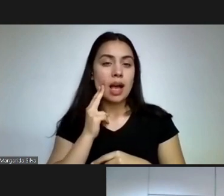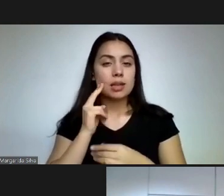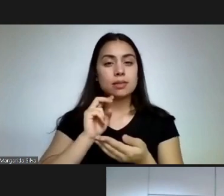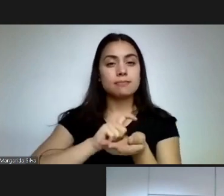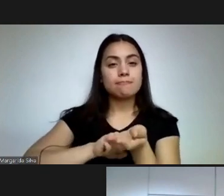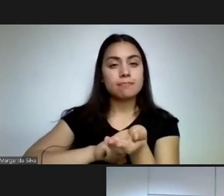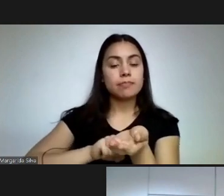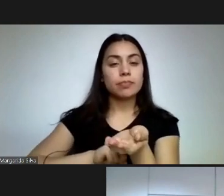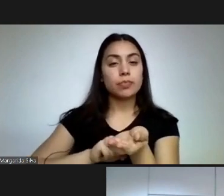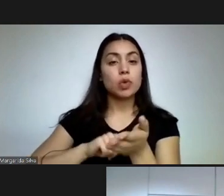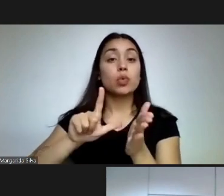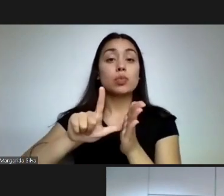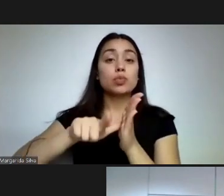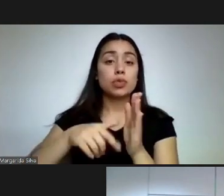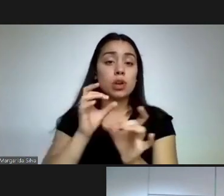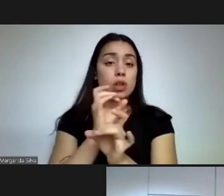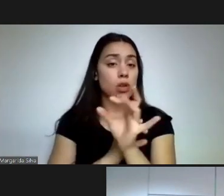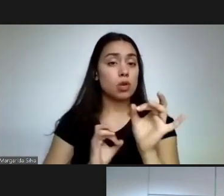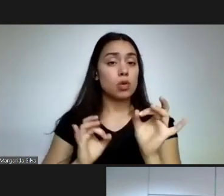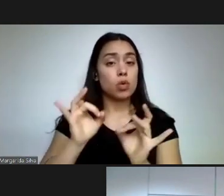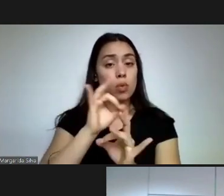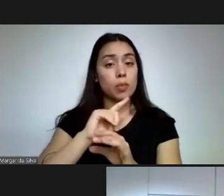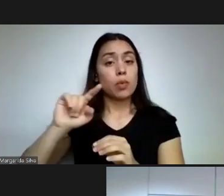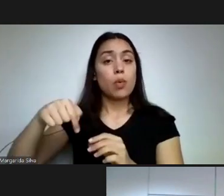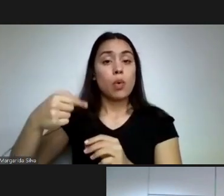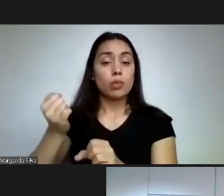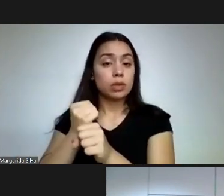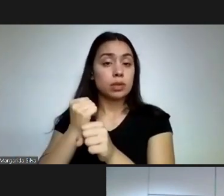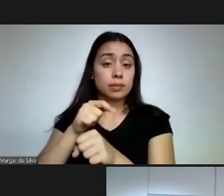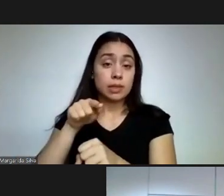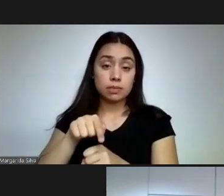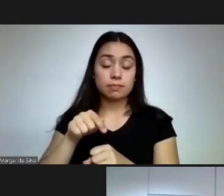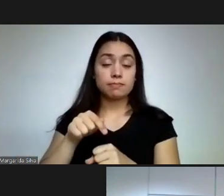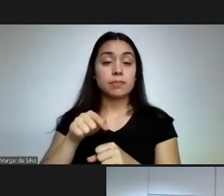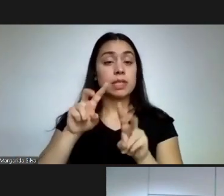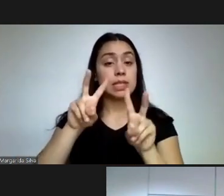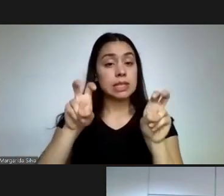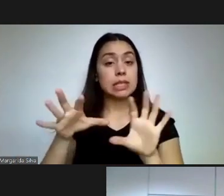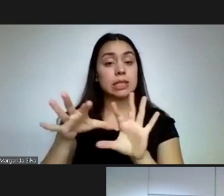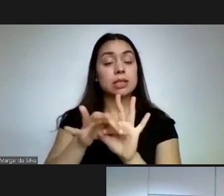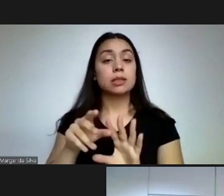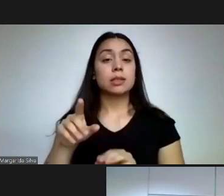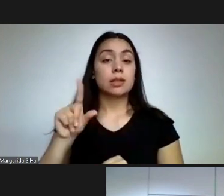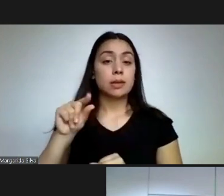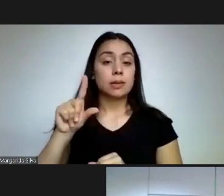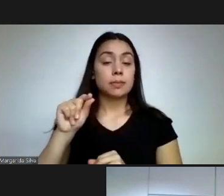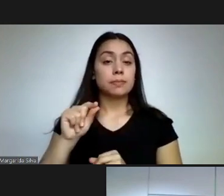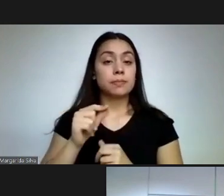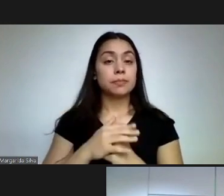outro projeto europeu, começamos a perceber que não faz sentido muitas vezes trabalhar uma questão sem